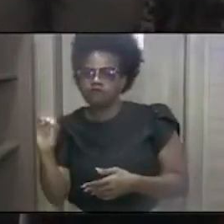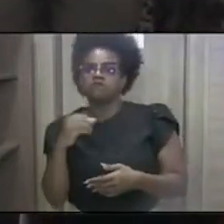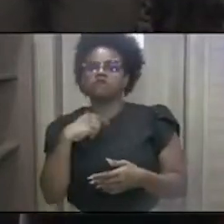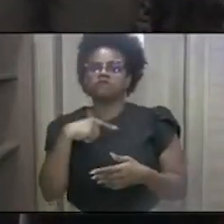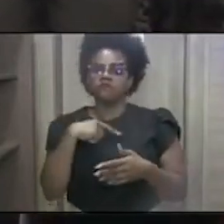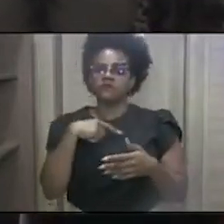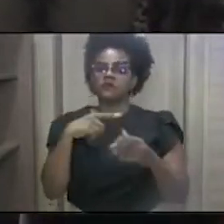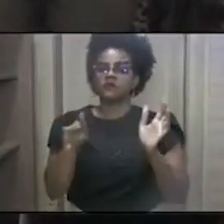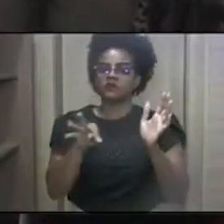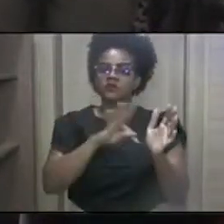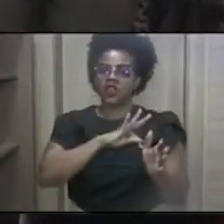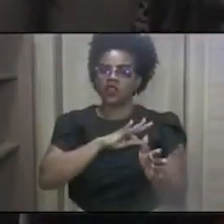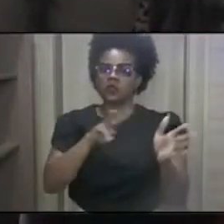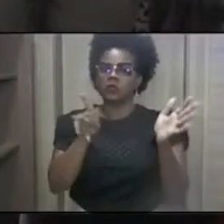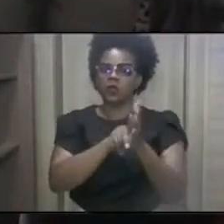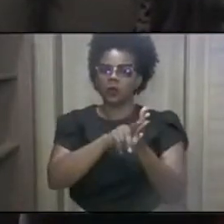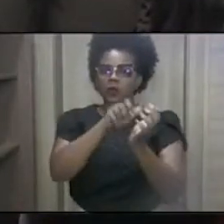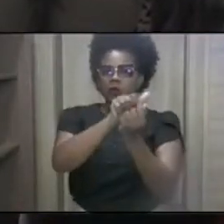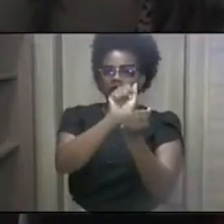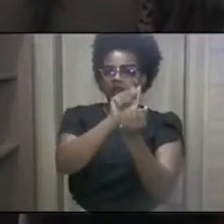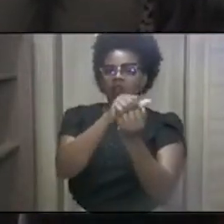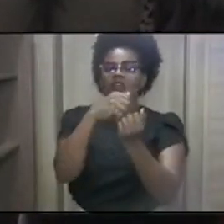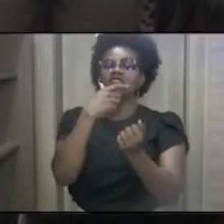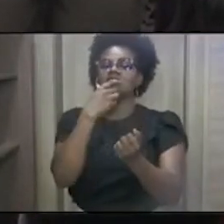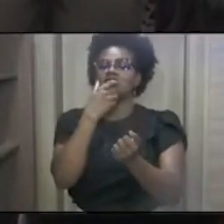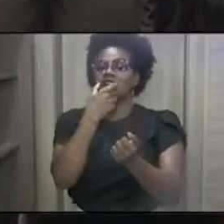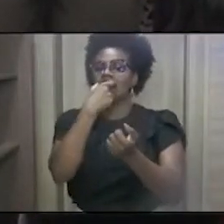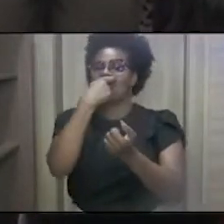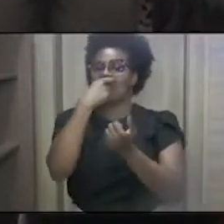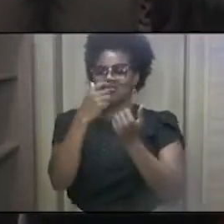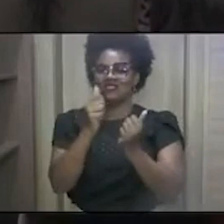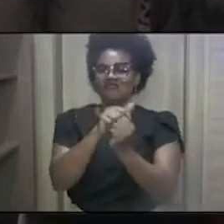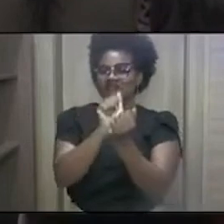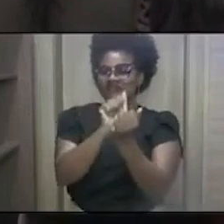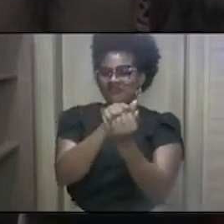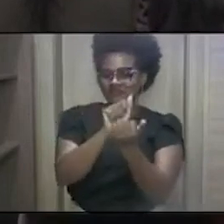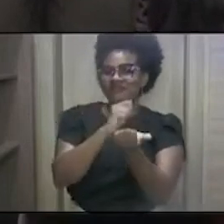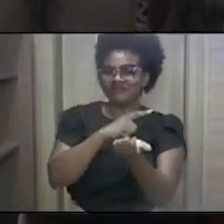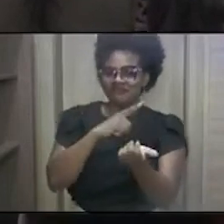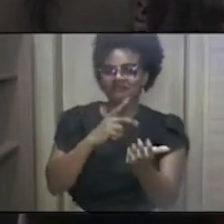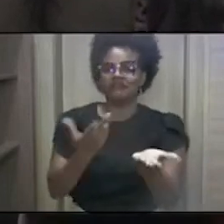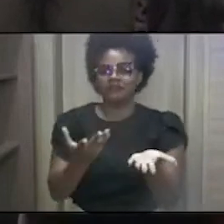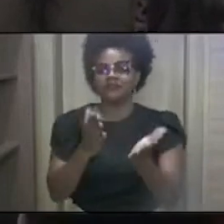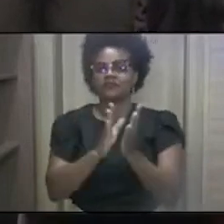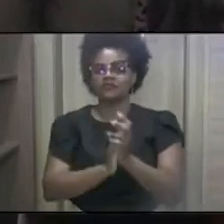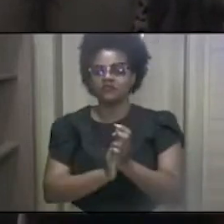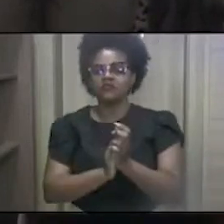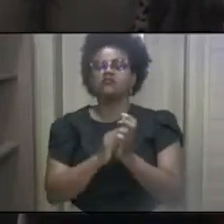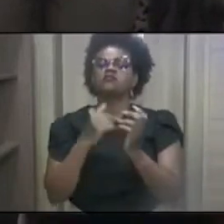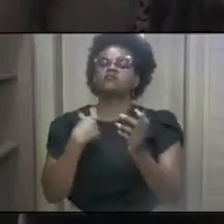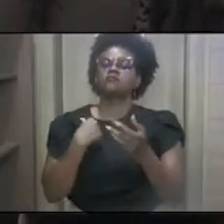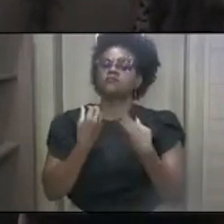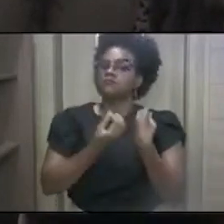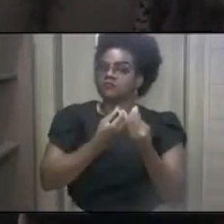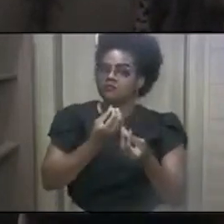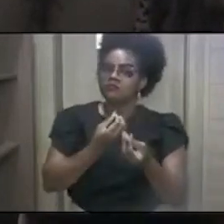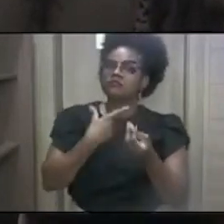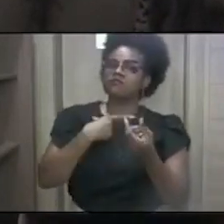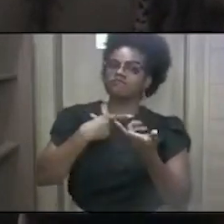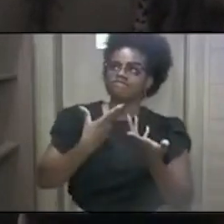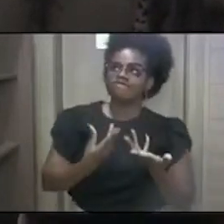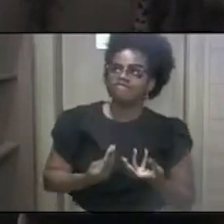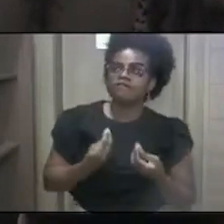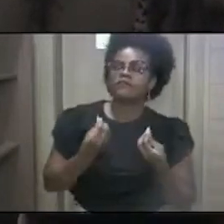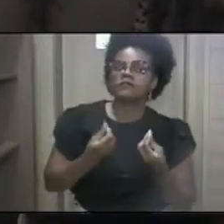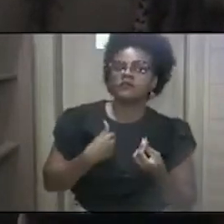dentária, também do grupo de pesquisa. Eu vou partir de um ponto que eu considerei de pontos de partida e chegaria a pontos